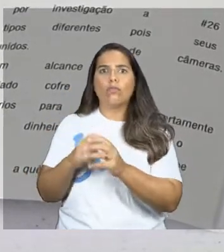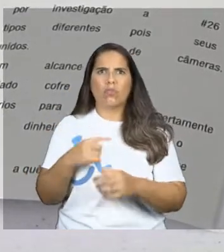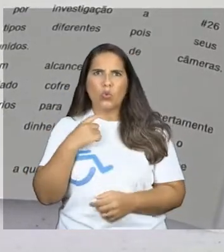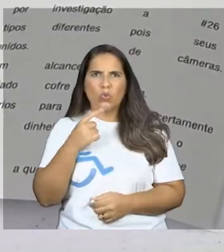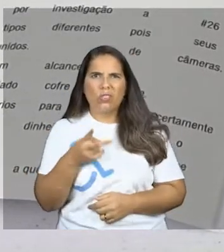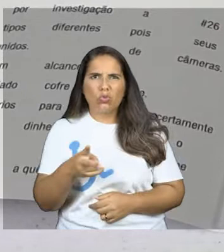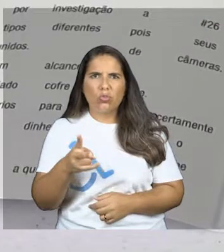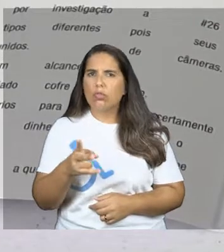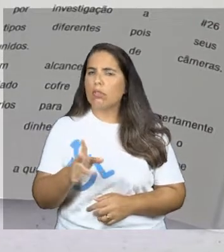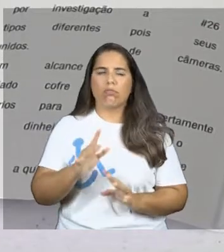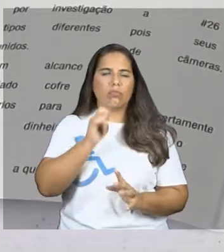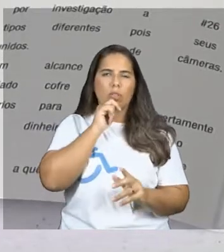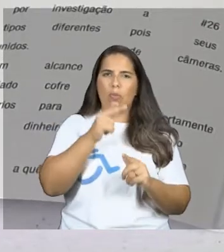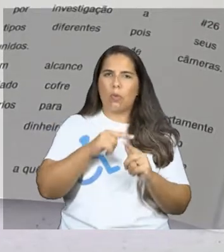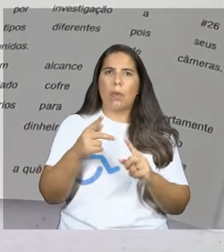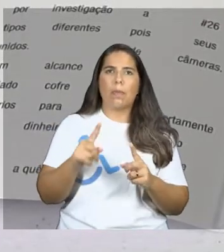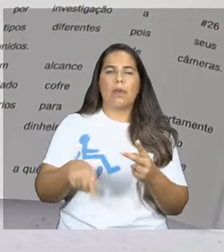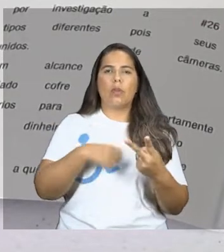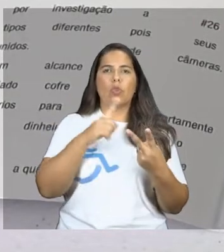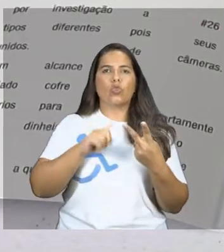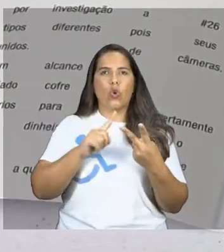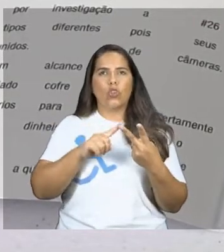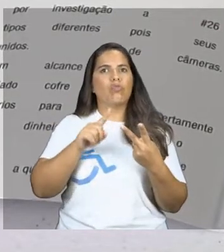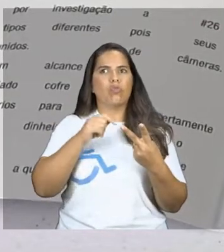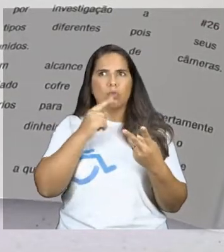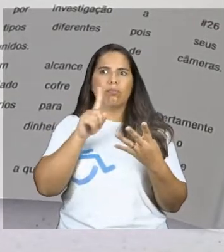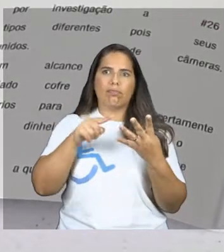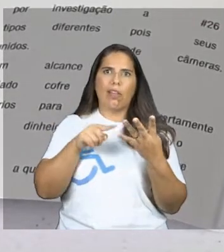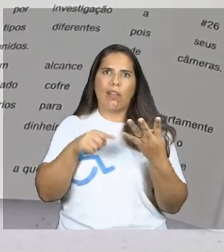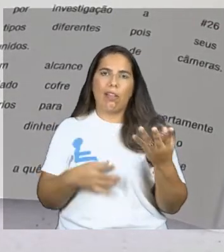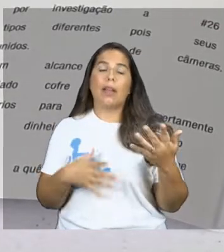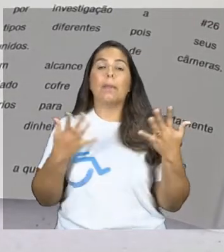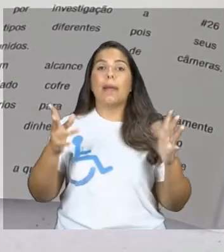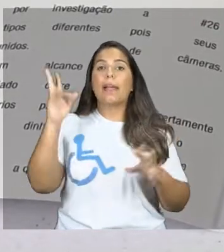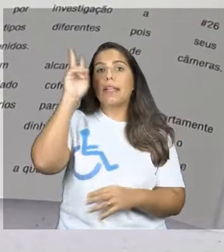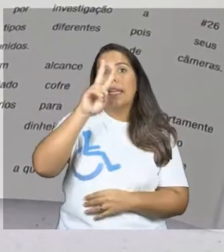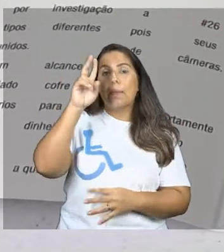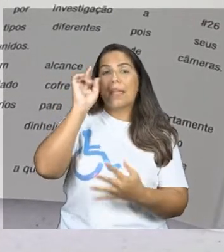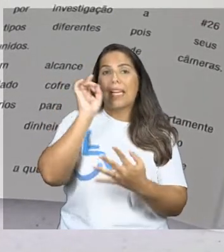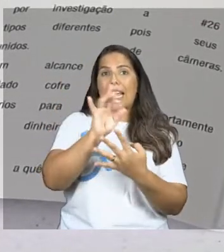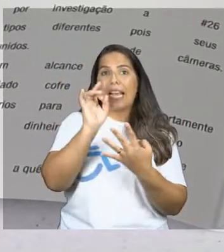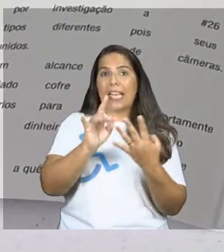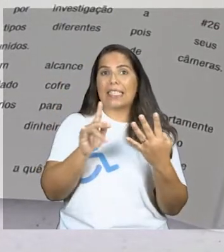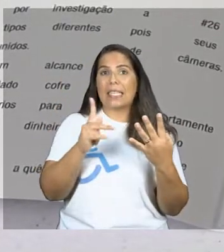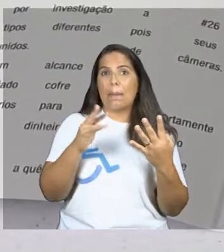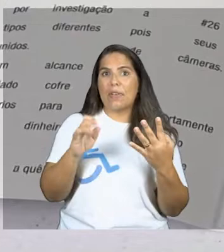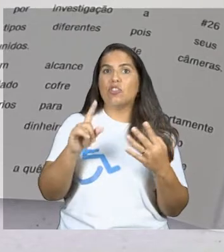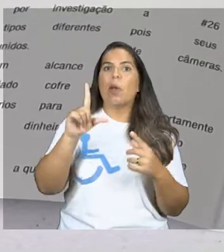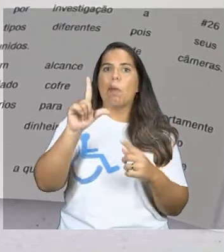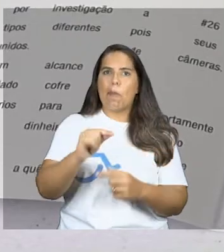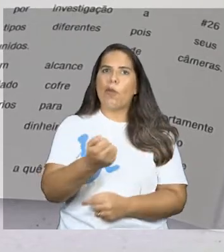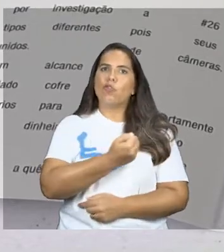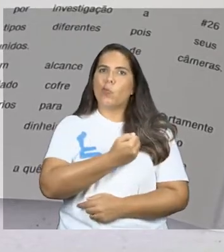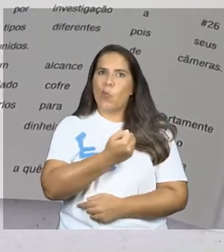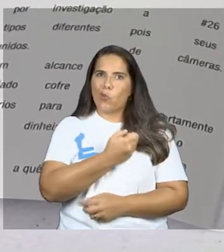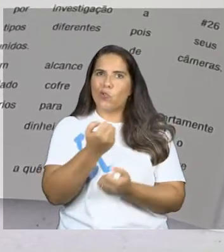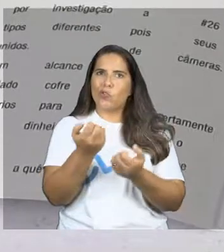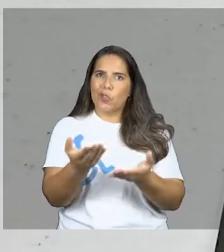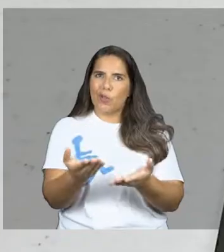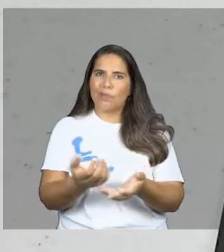Continua com dúvida? Passa para a pista 2 e assim por diante. Mas lembre-se, cada pista que você usa é menos pontos que você